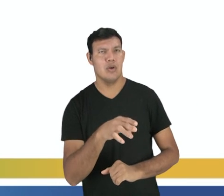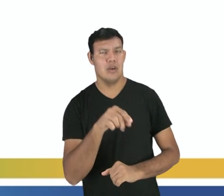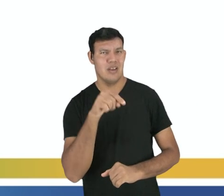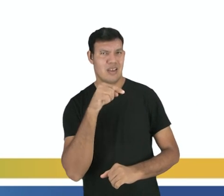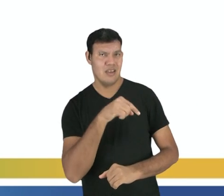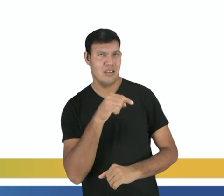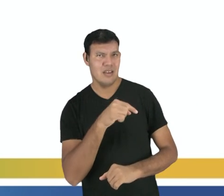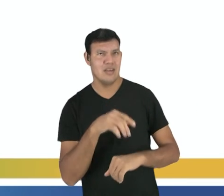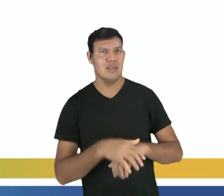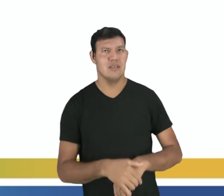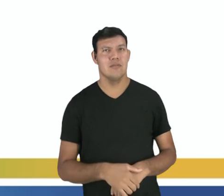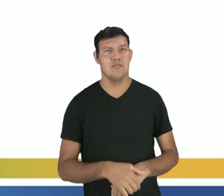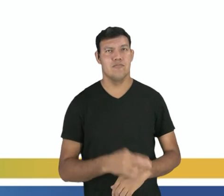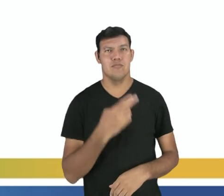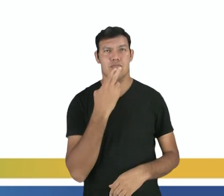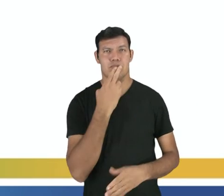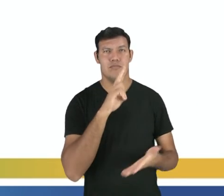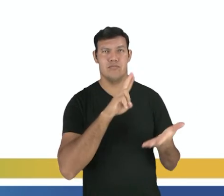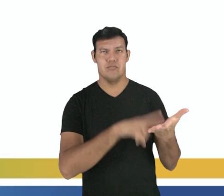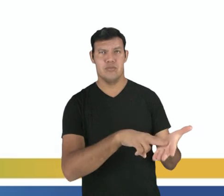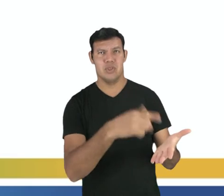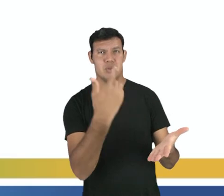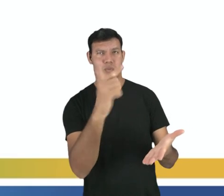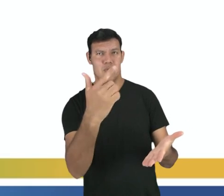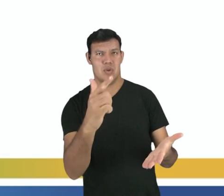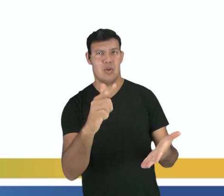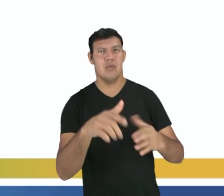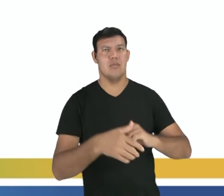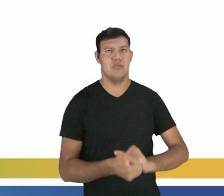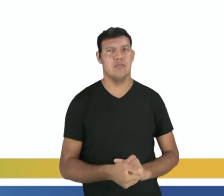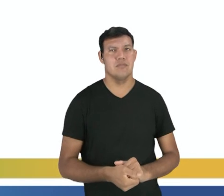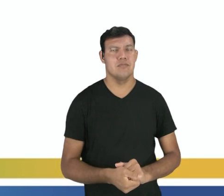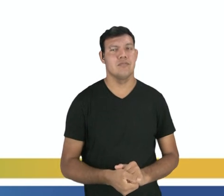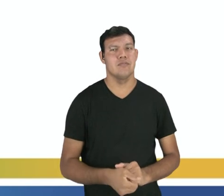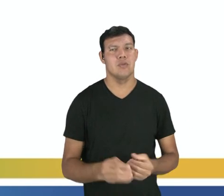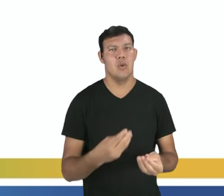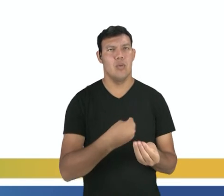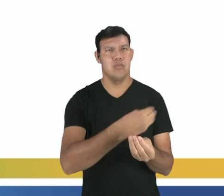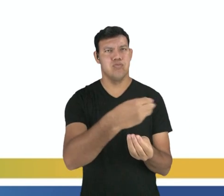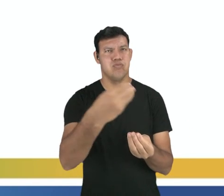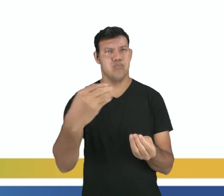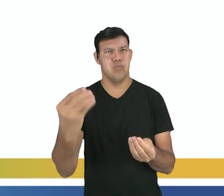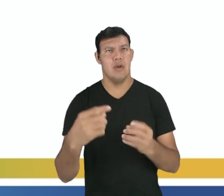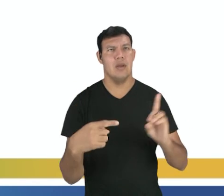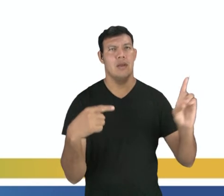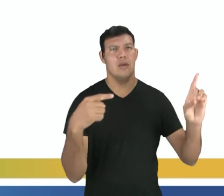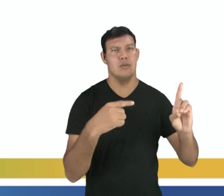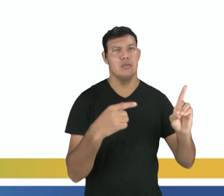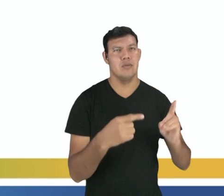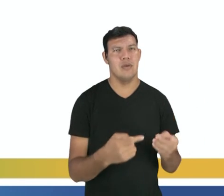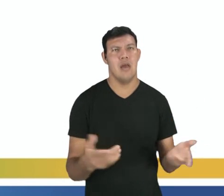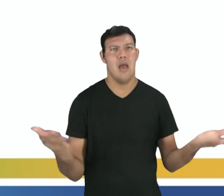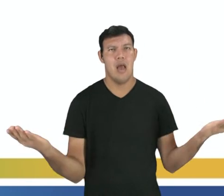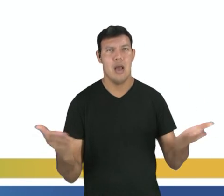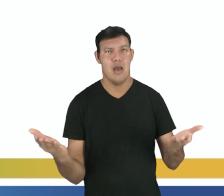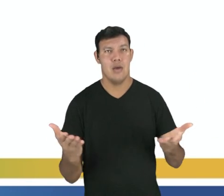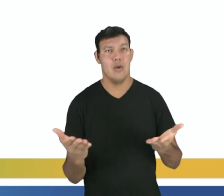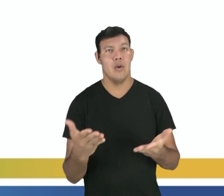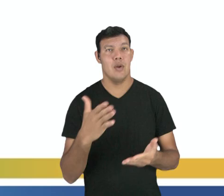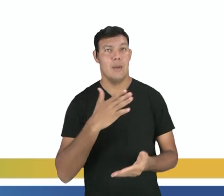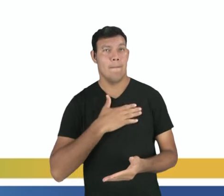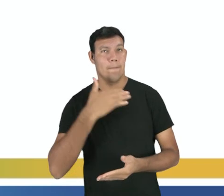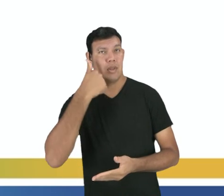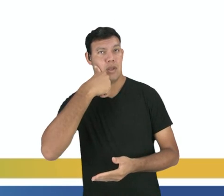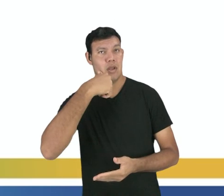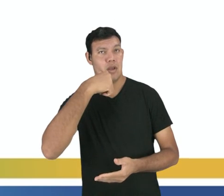mulher, aceito ou não a oferta? A bicicleta está sem freio e o pneu está furado. E aí,